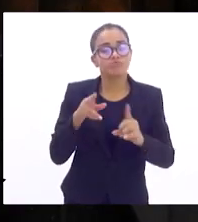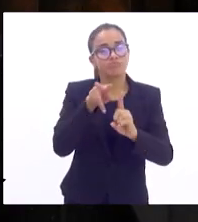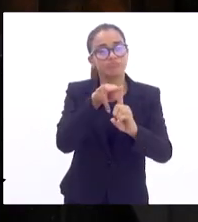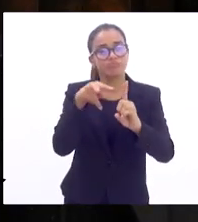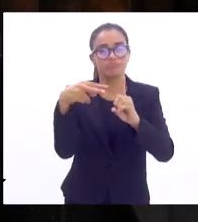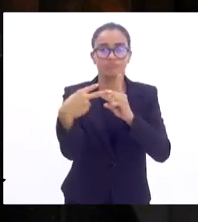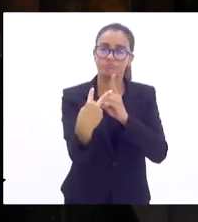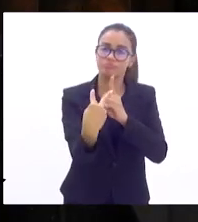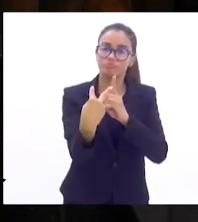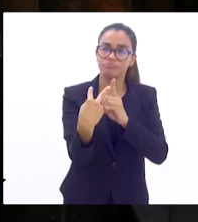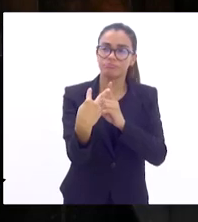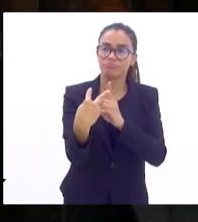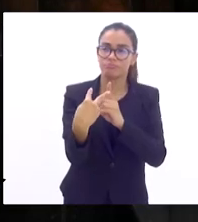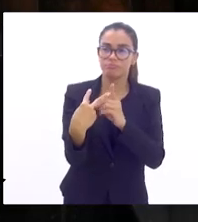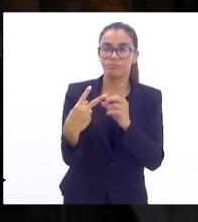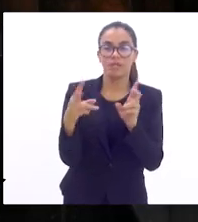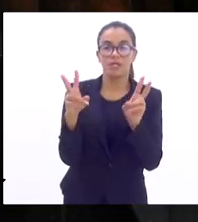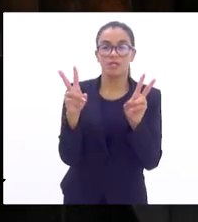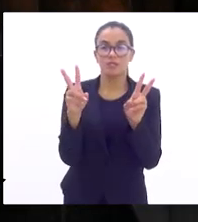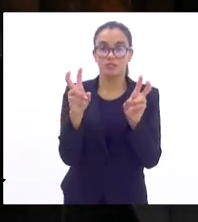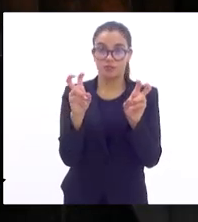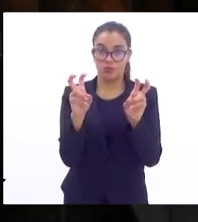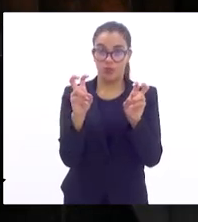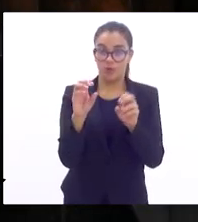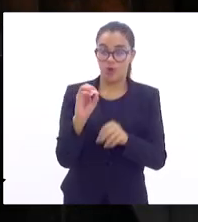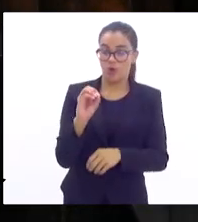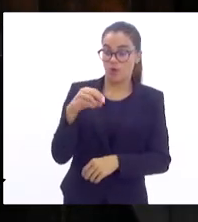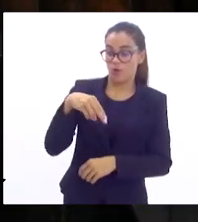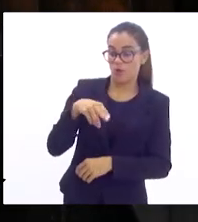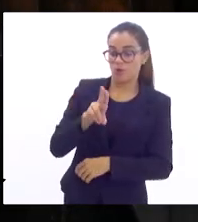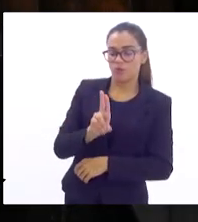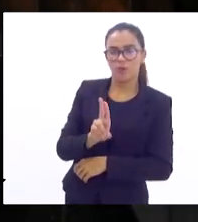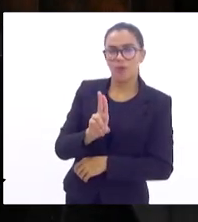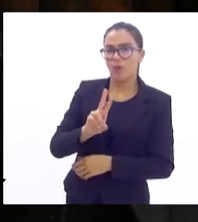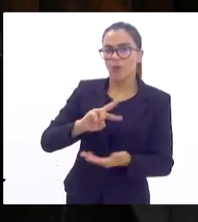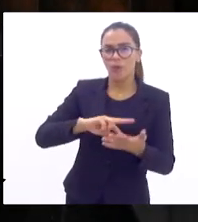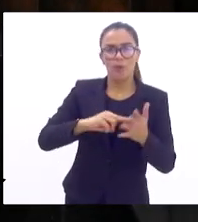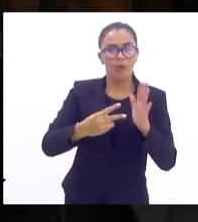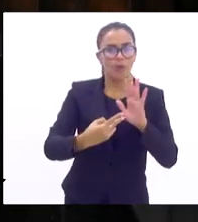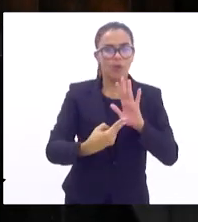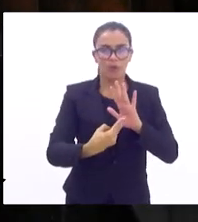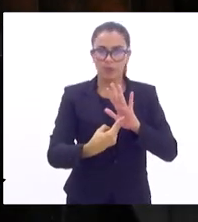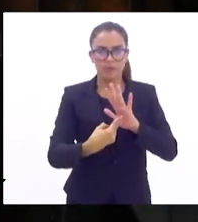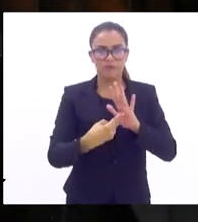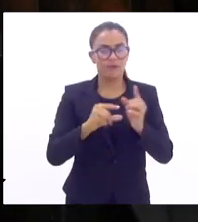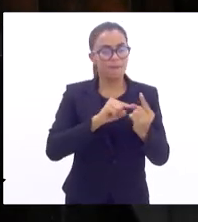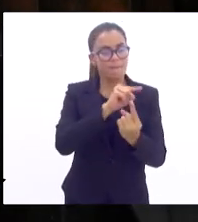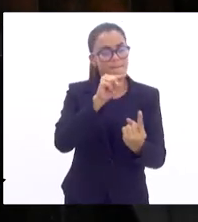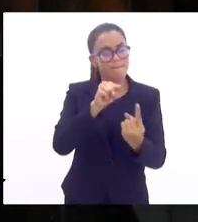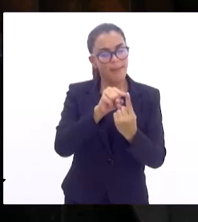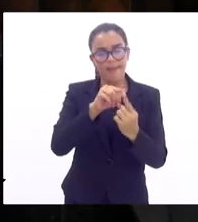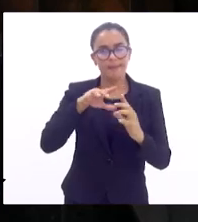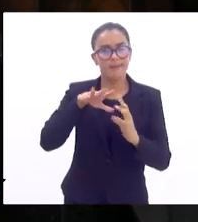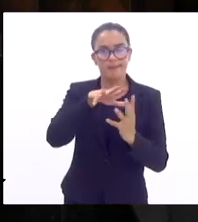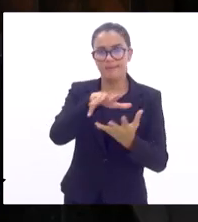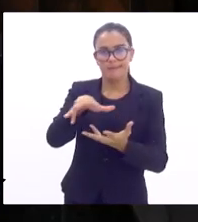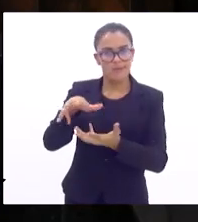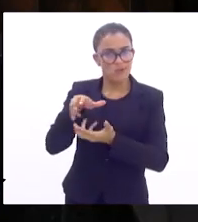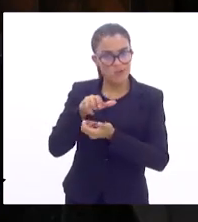que se tem na ONU do que que seja as grandes metas mundiais